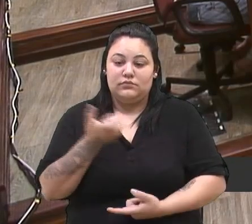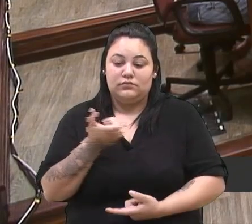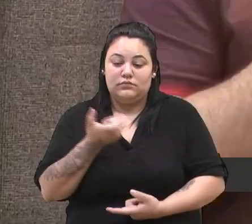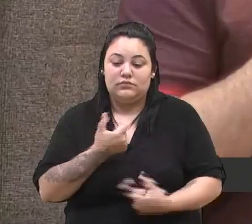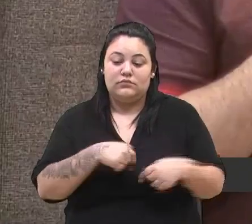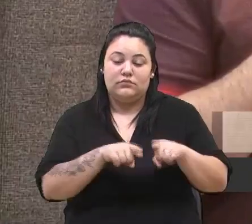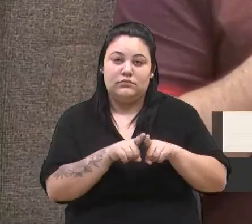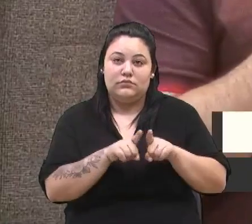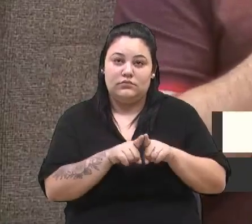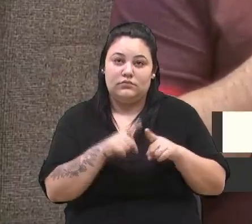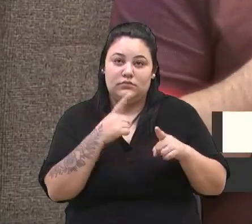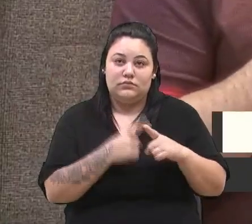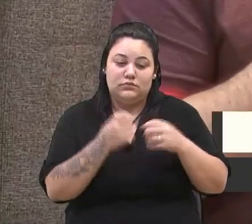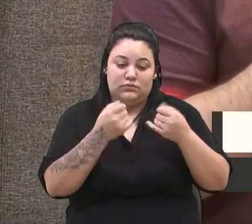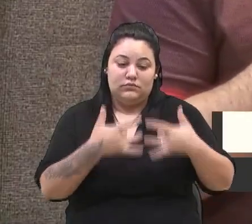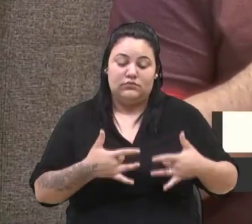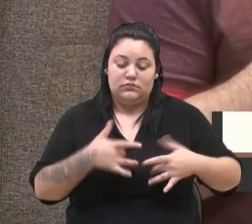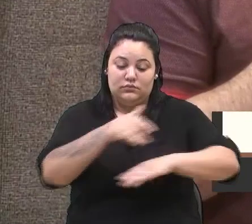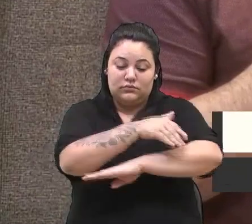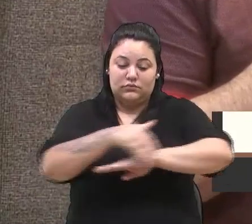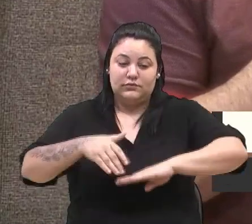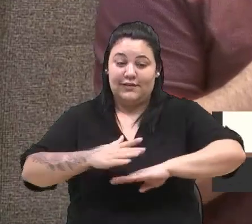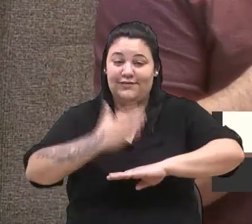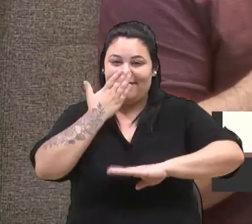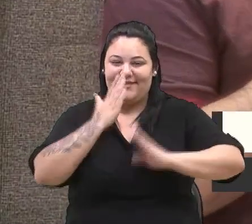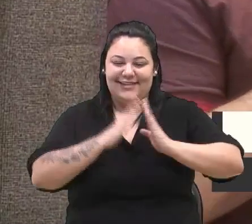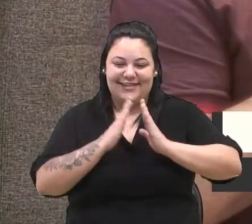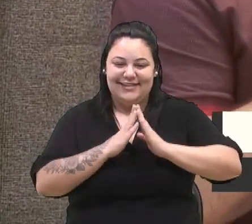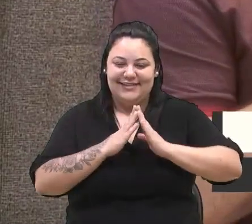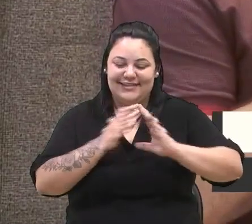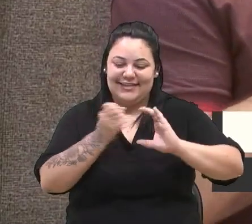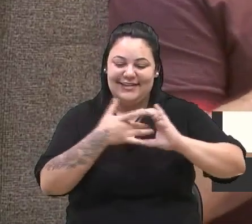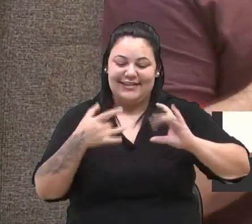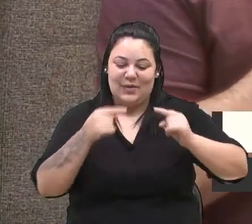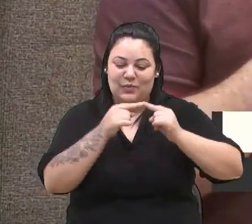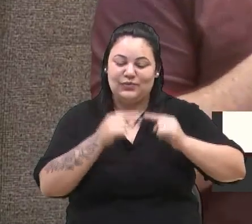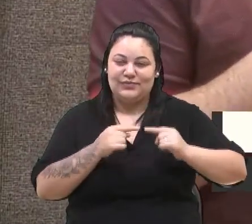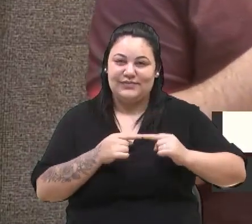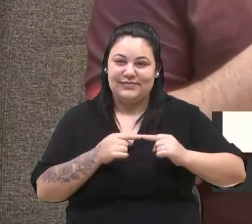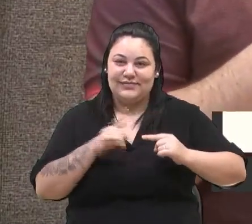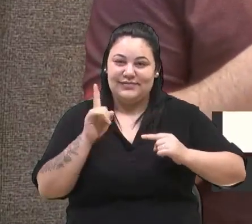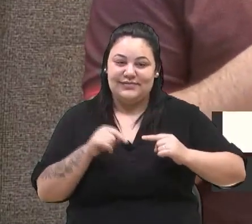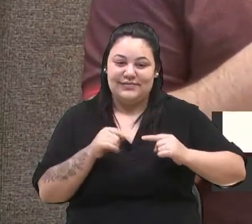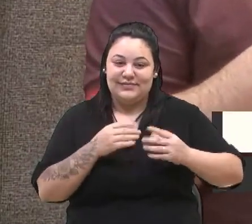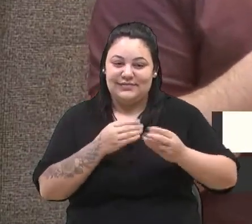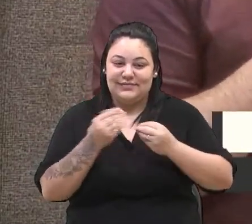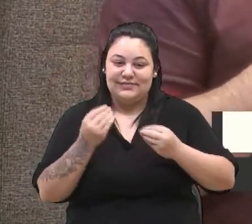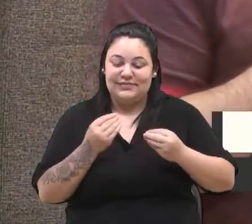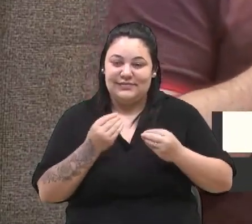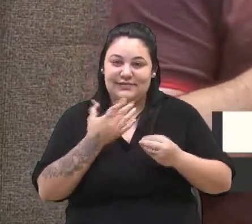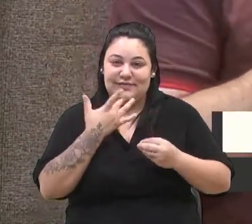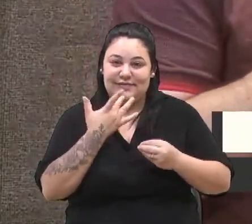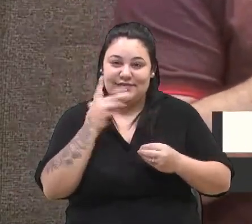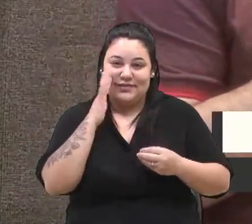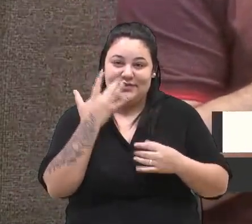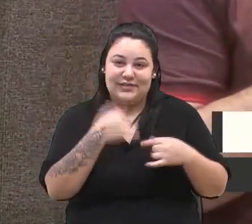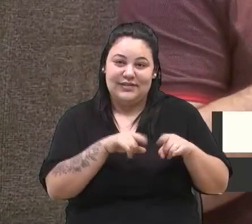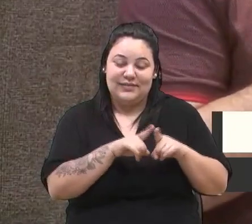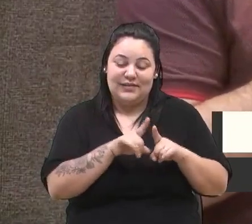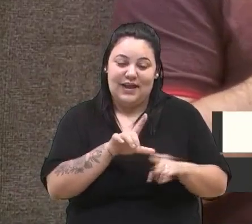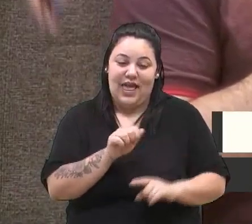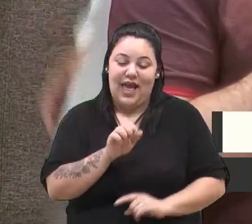denominação da rua passa na frente da casa então essas Coincidências são são muito raras de acontecer e o Laércio